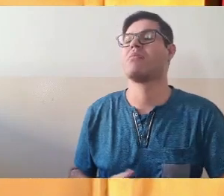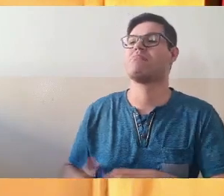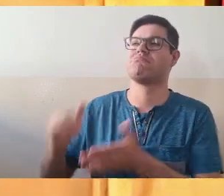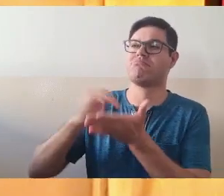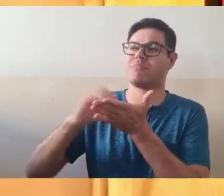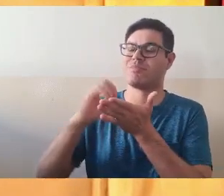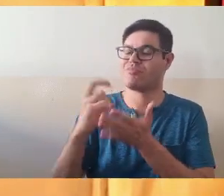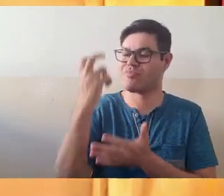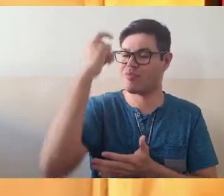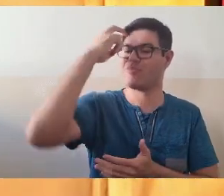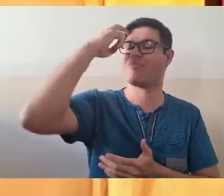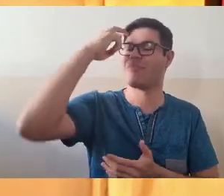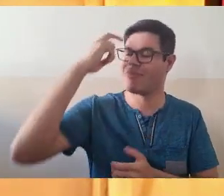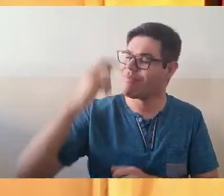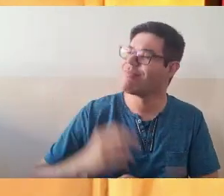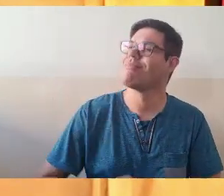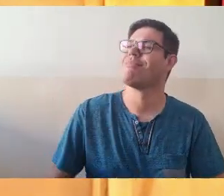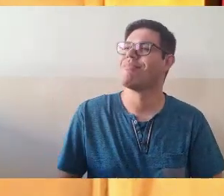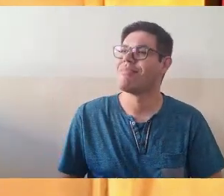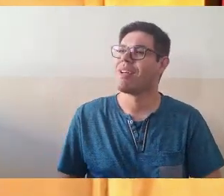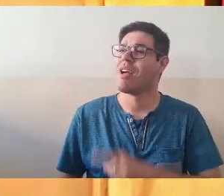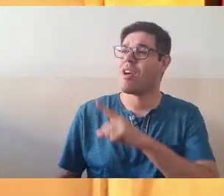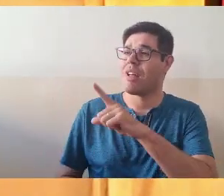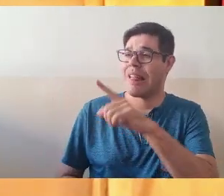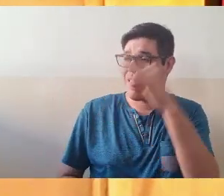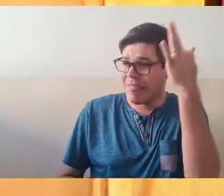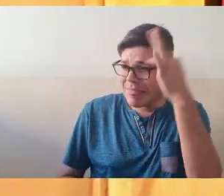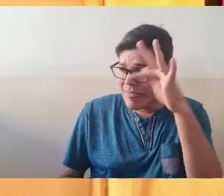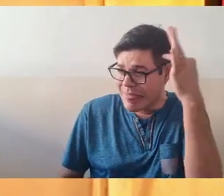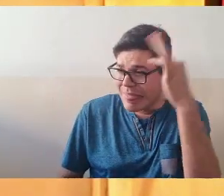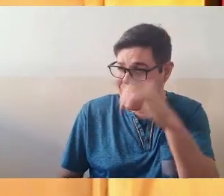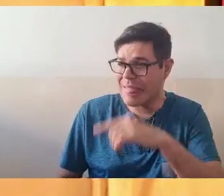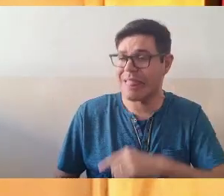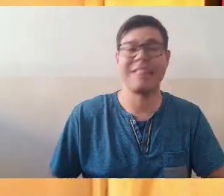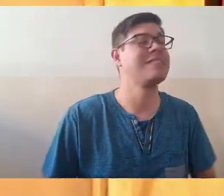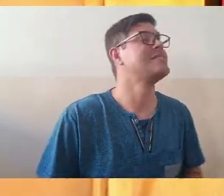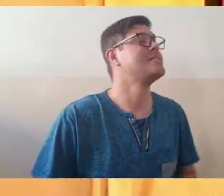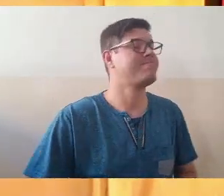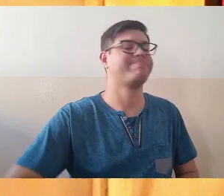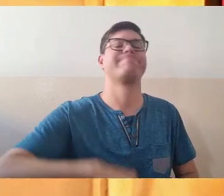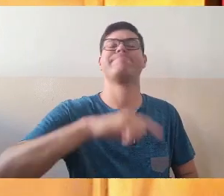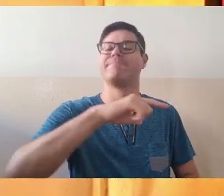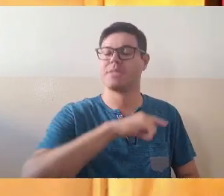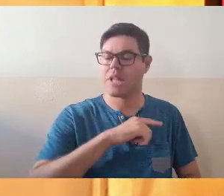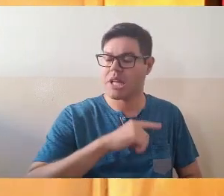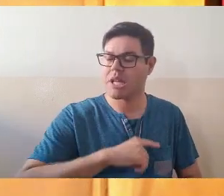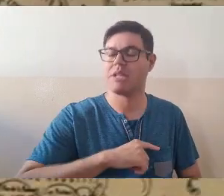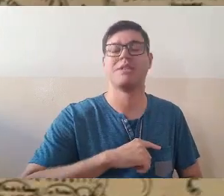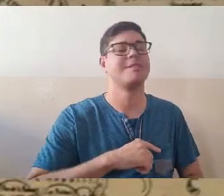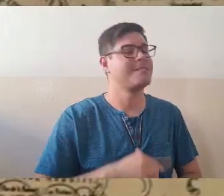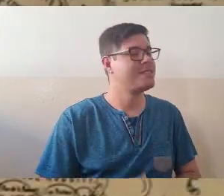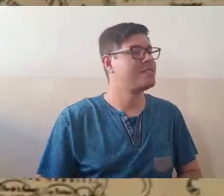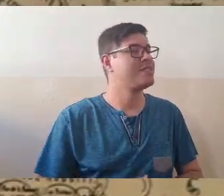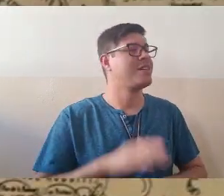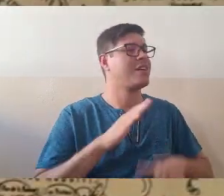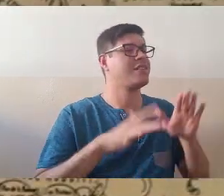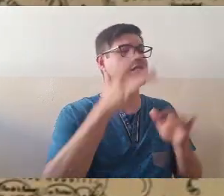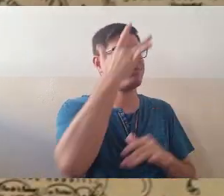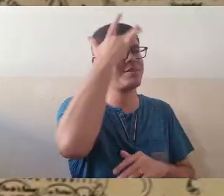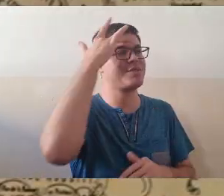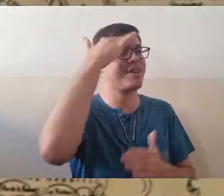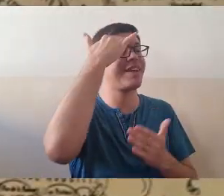de Cultura. Tem dor de cabeça? Não? Pelo amor de Deus. As pessoas acreditam,